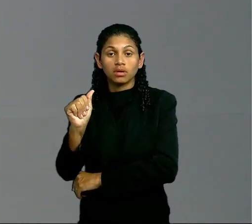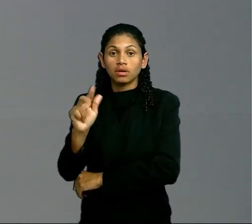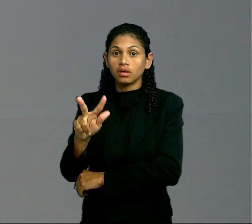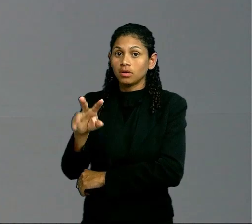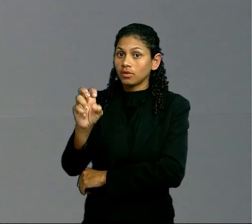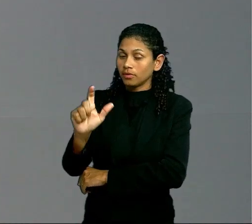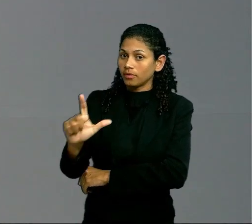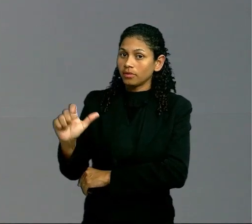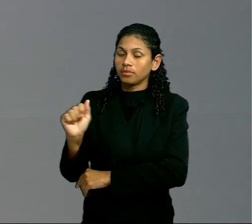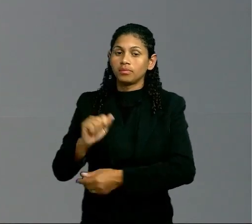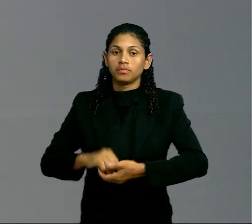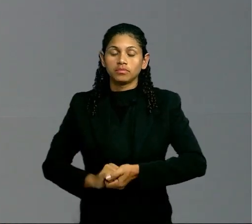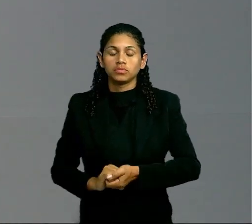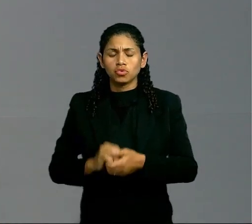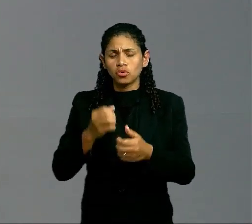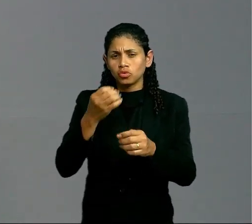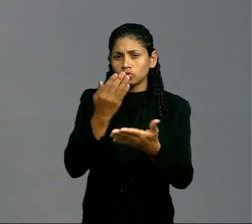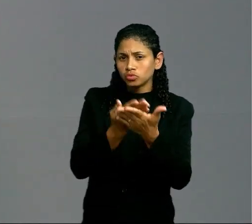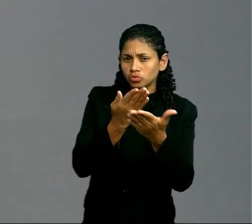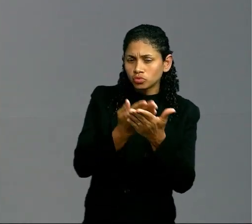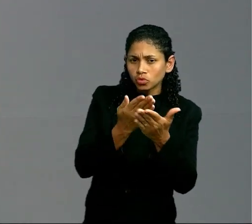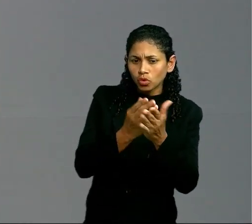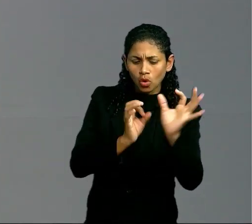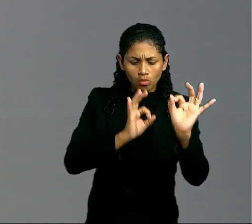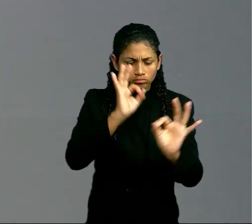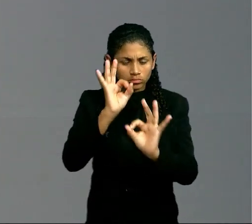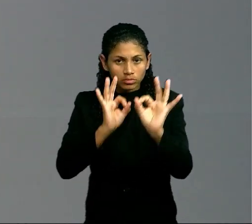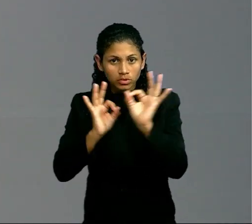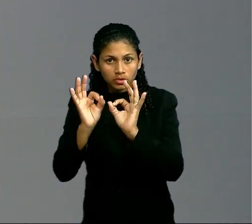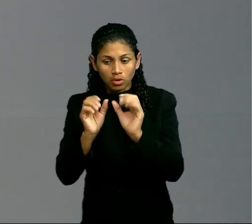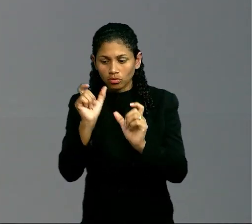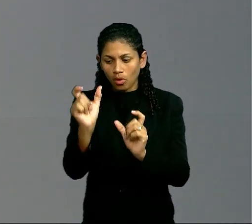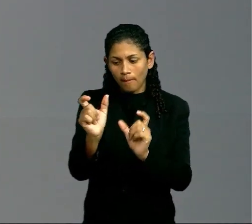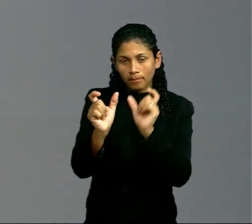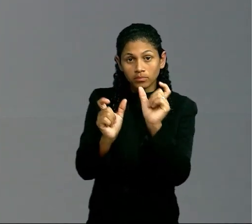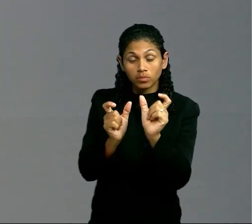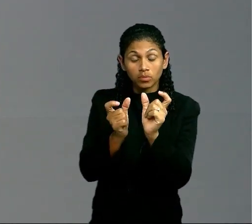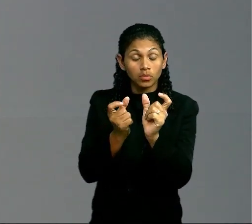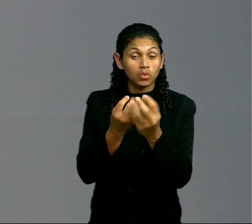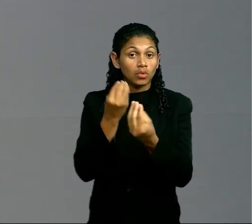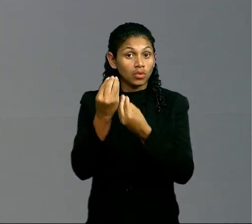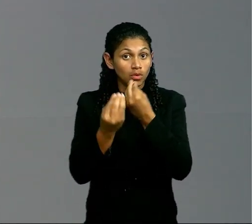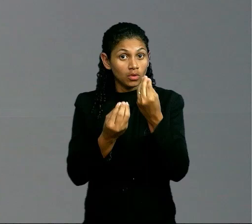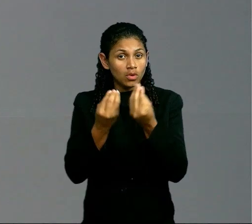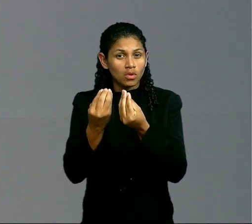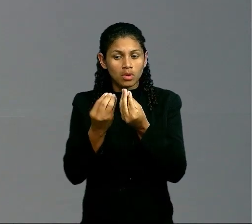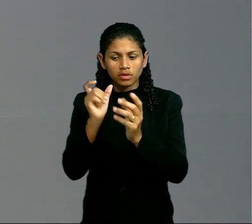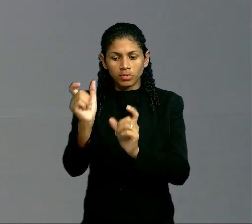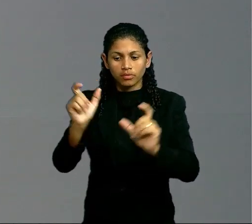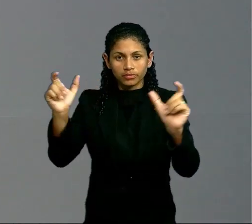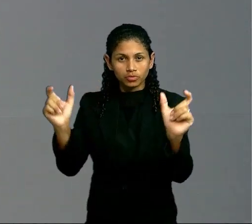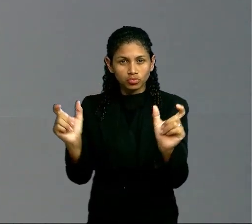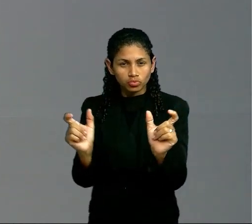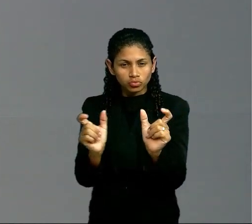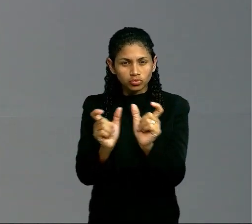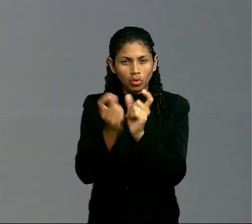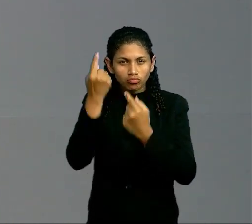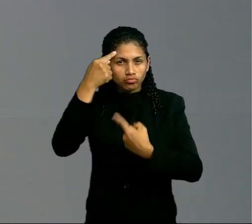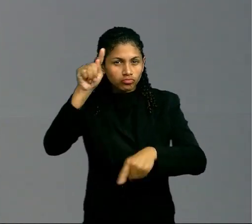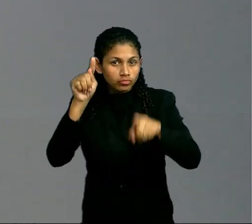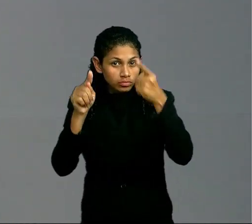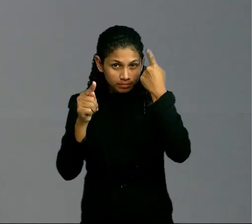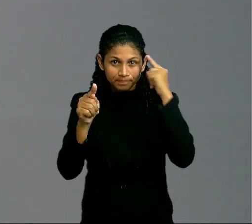forma das palavras, a construção, como as palavras são montadas, né, são